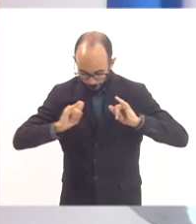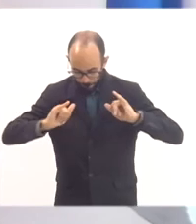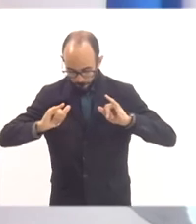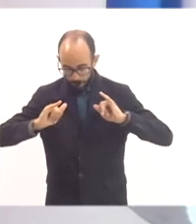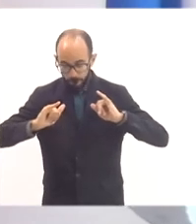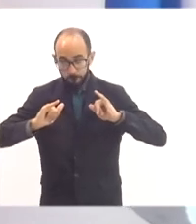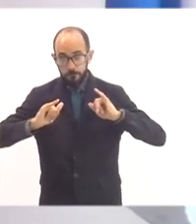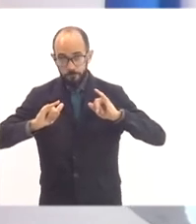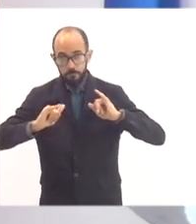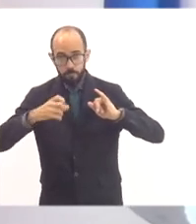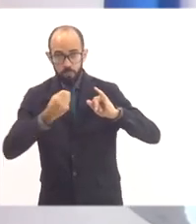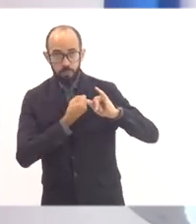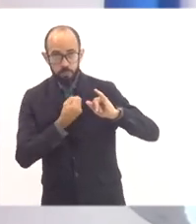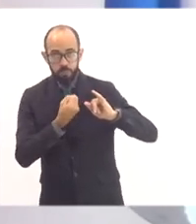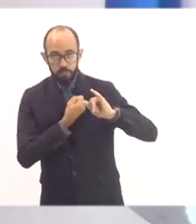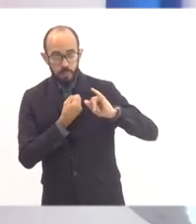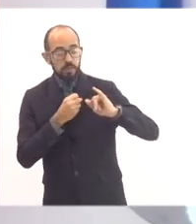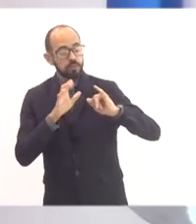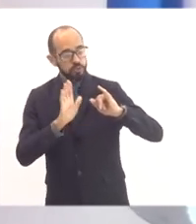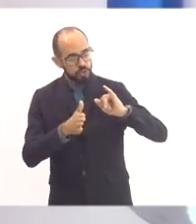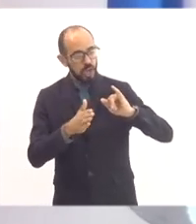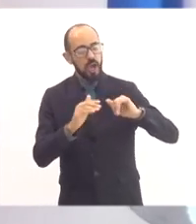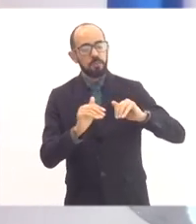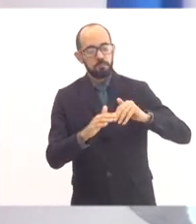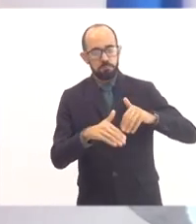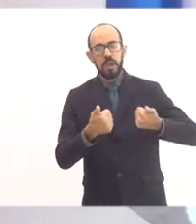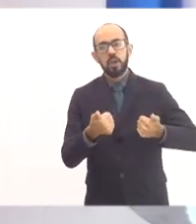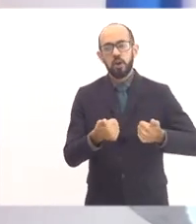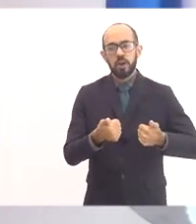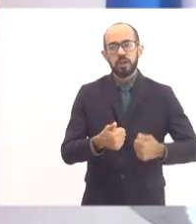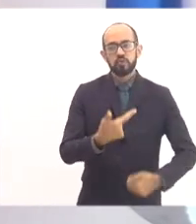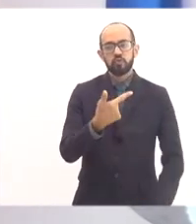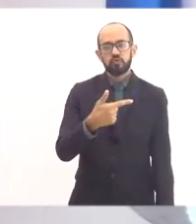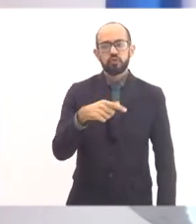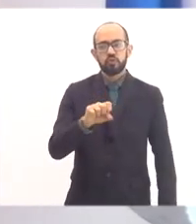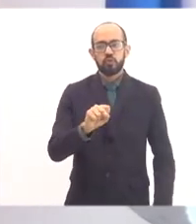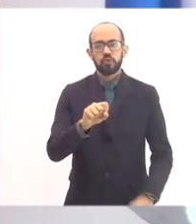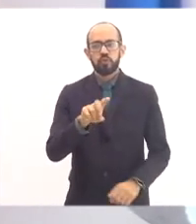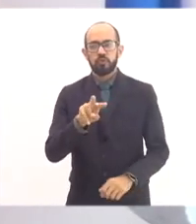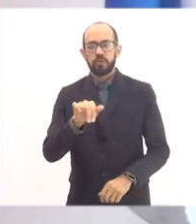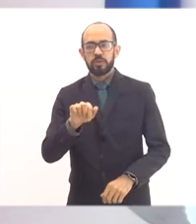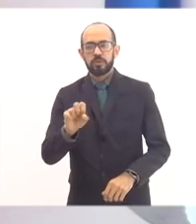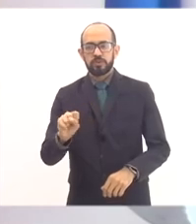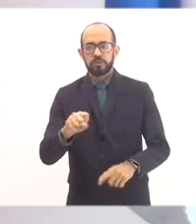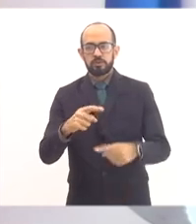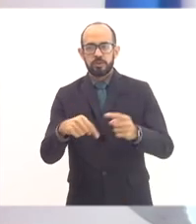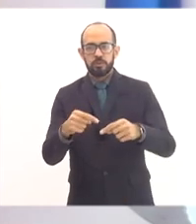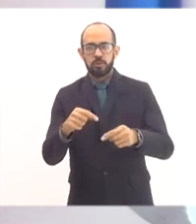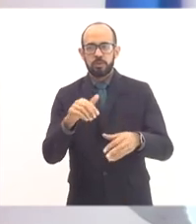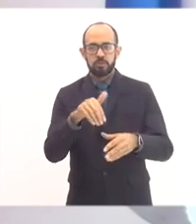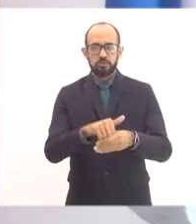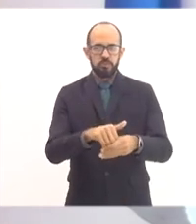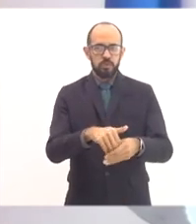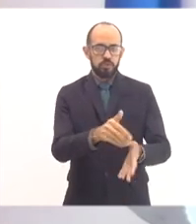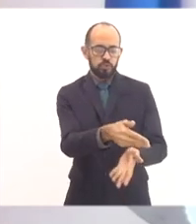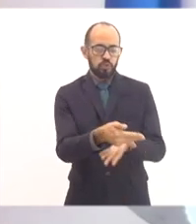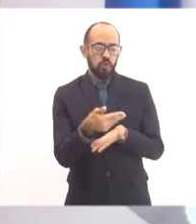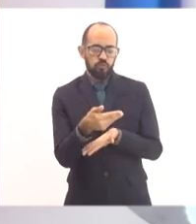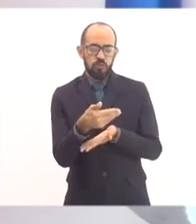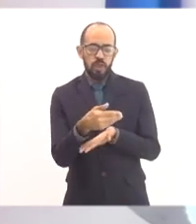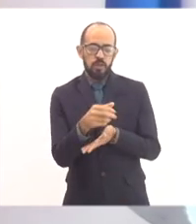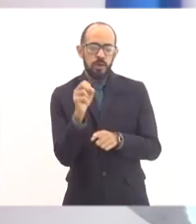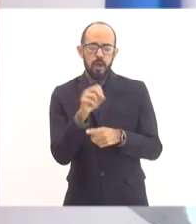convocação, eu acho que é um grande avanço. A gente avança nas 28 vagas e deixa pronto. Passou o período eleitoral, a gente efetivamente chama, já deixa